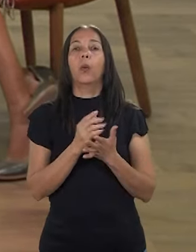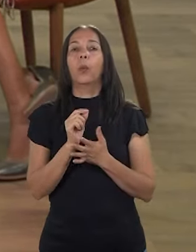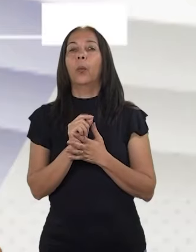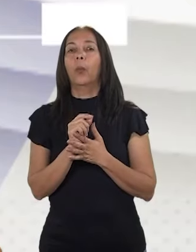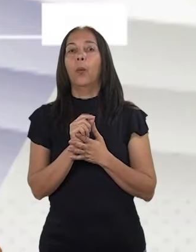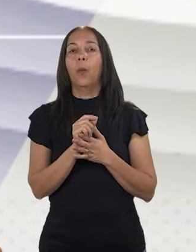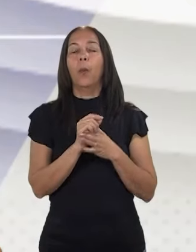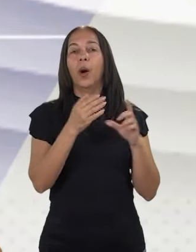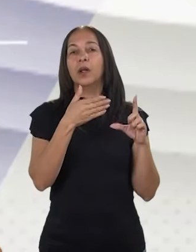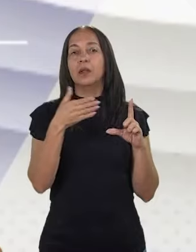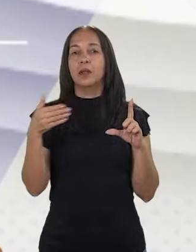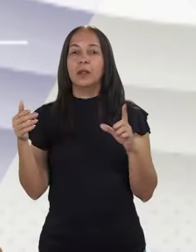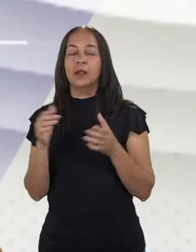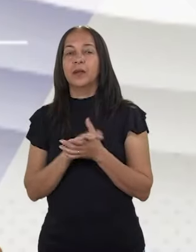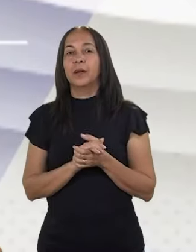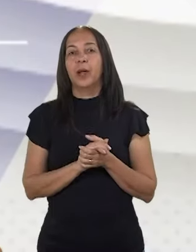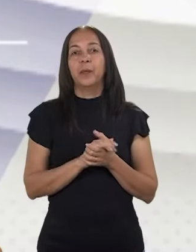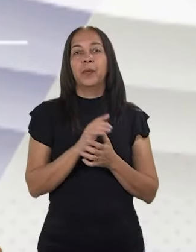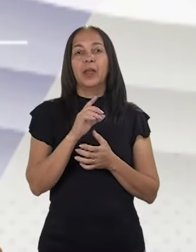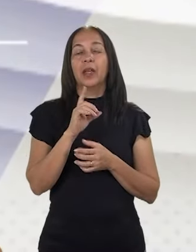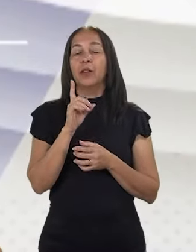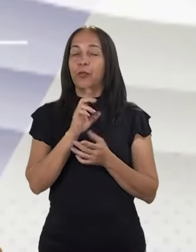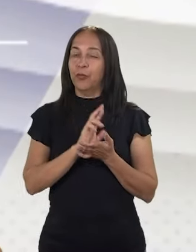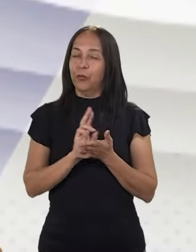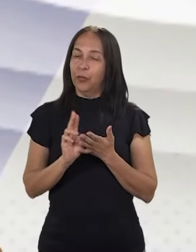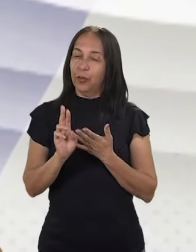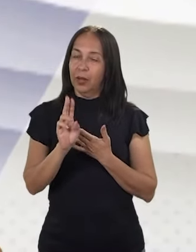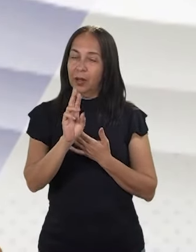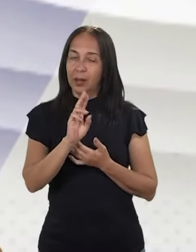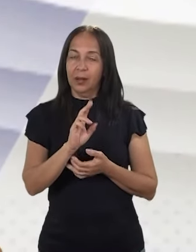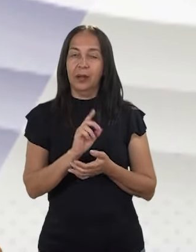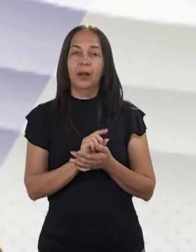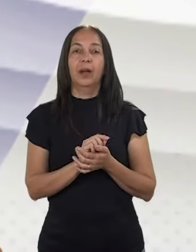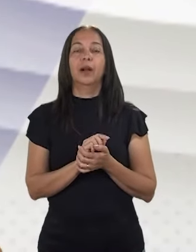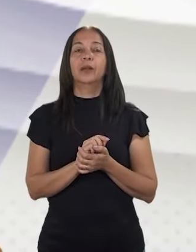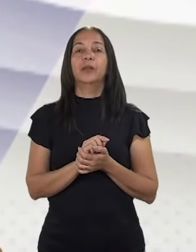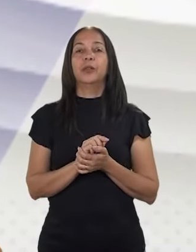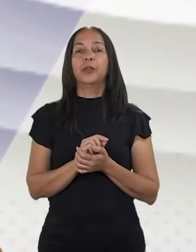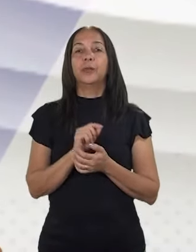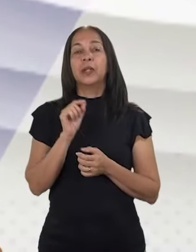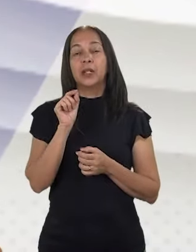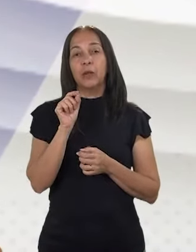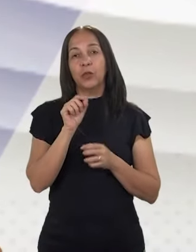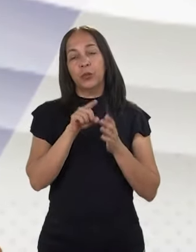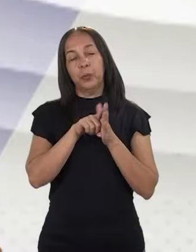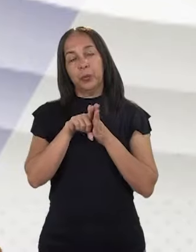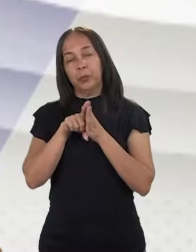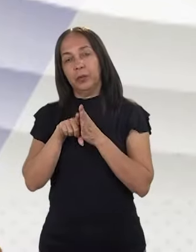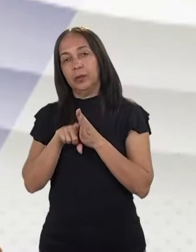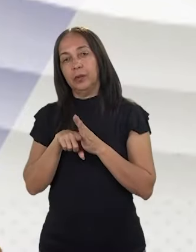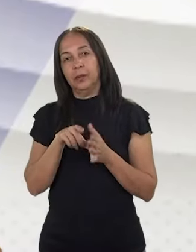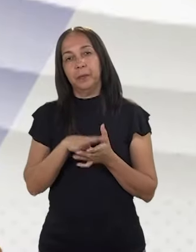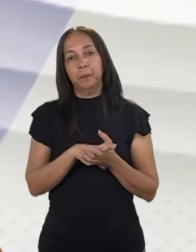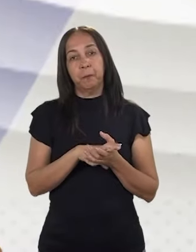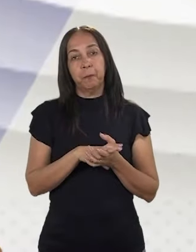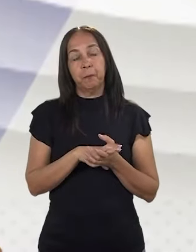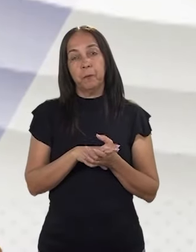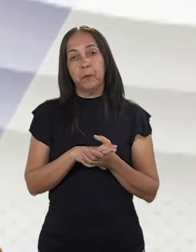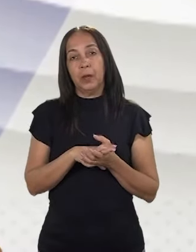aqui porque eu sei que a demanda é boa pra Série que é o dilema das redes privacidade hackeada C Bias sujeito a termos e condições